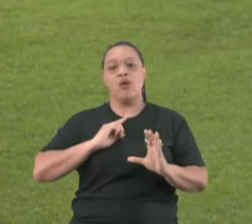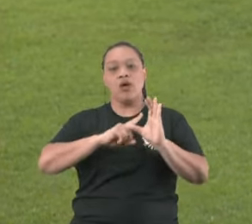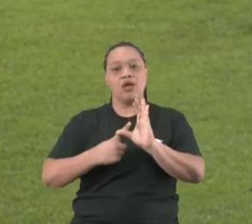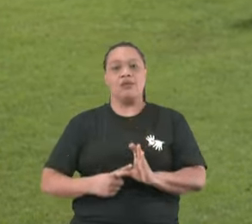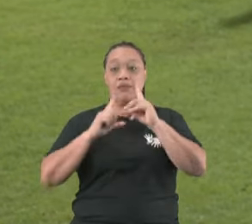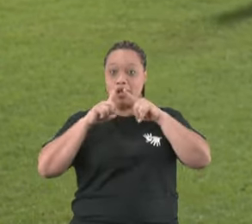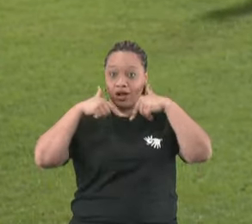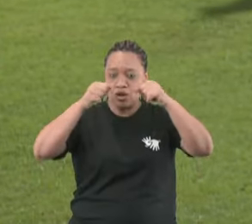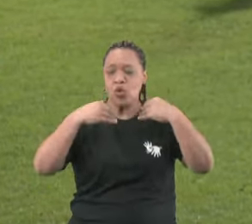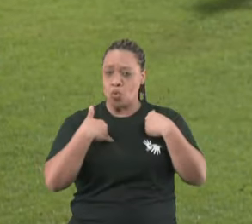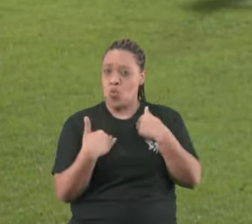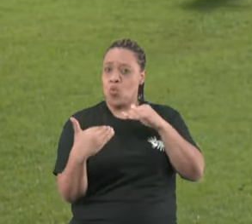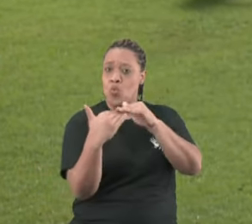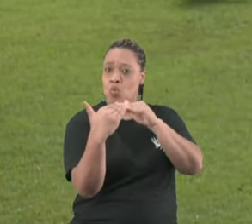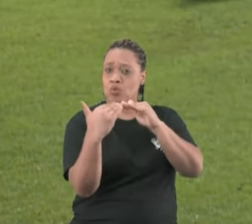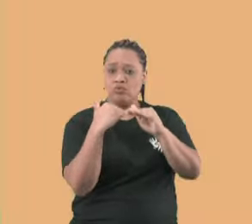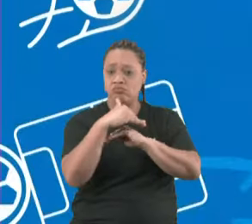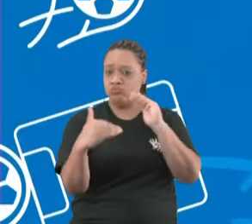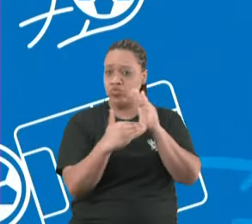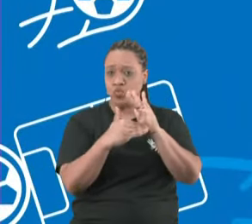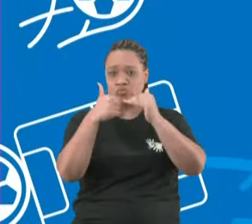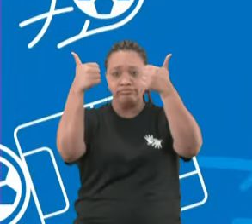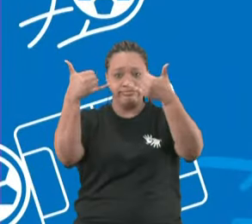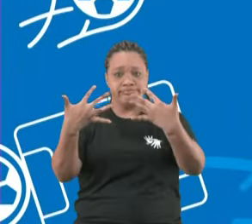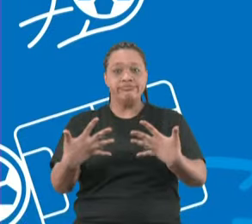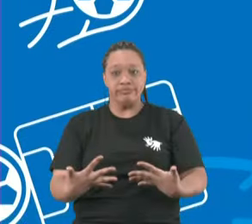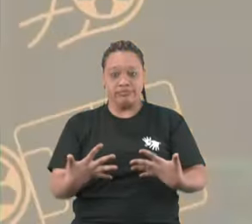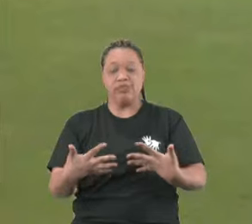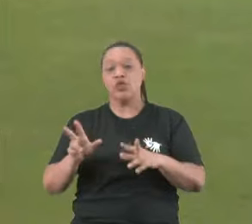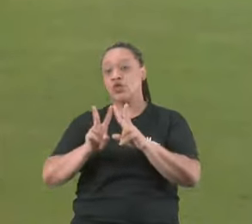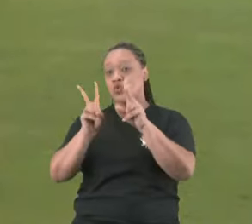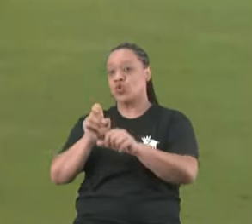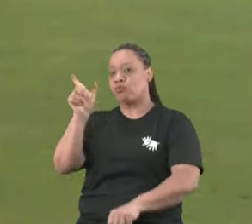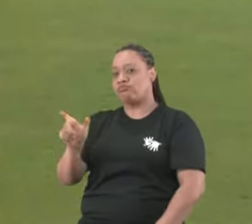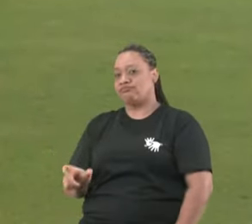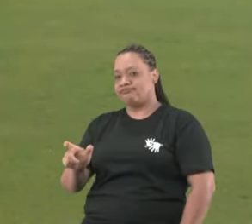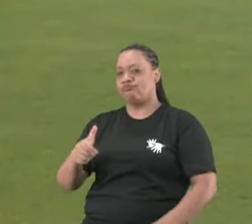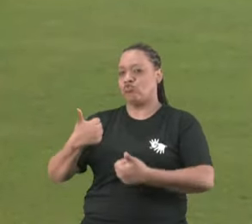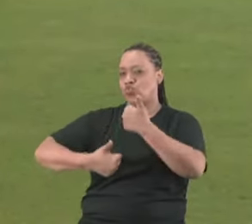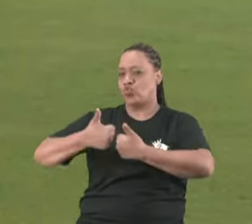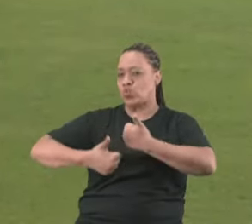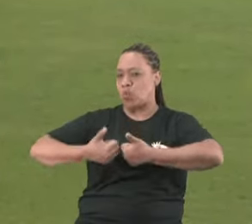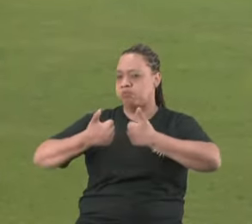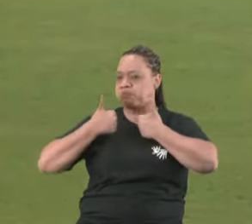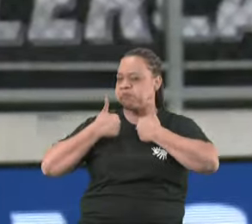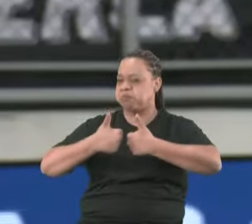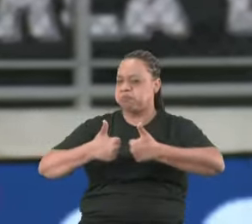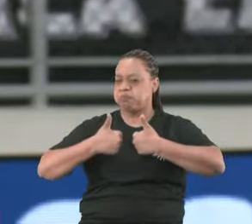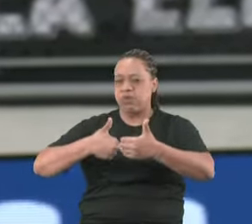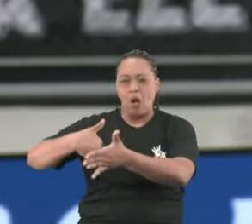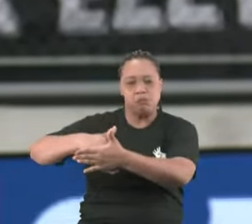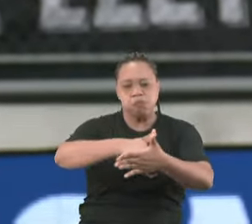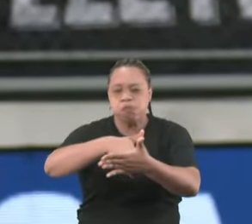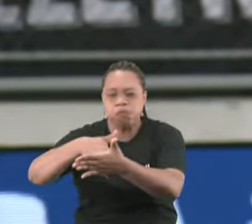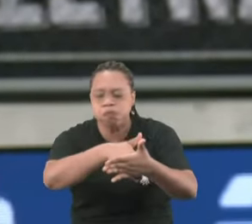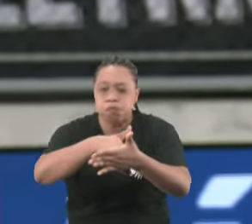Eu concordo com tudo que o Alberto falou em relação ao Fábio Alemão. Foi gigantesco na partida. Mas pelo peso de